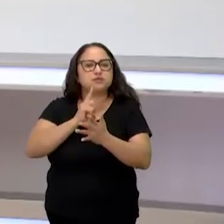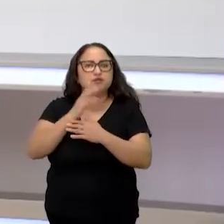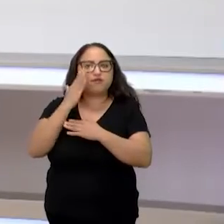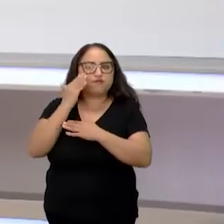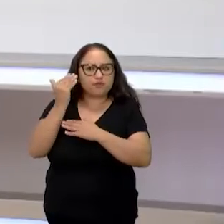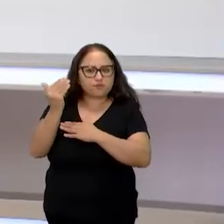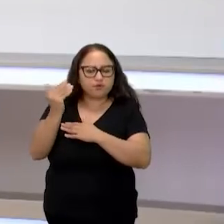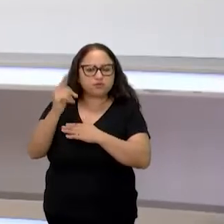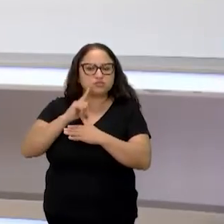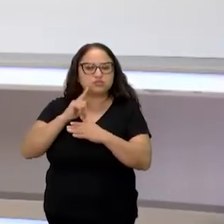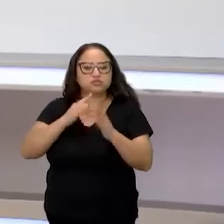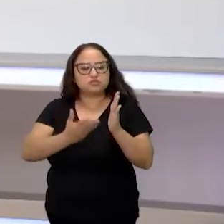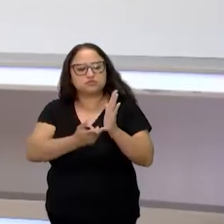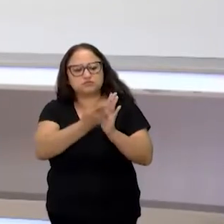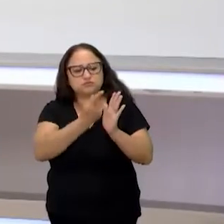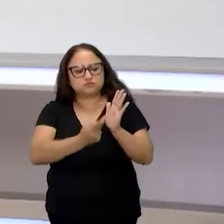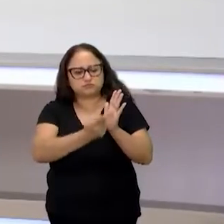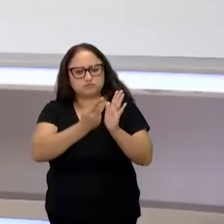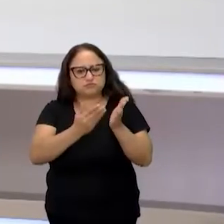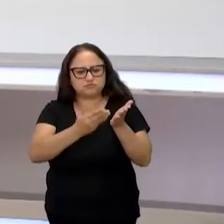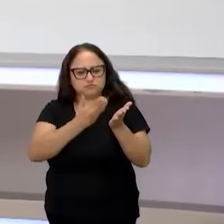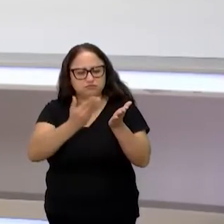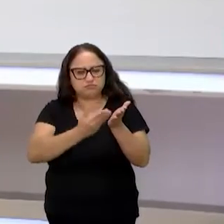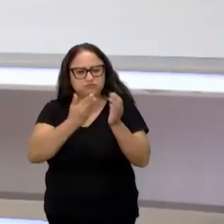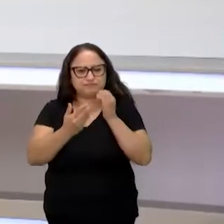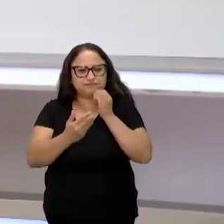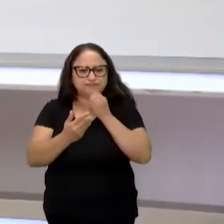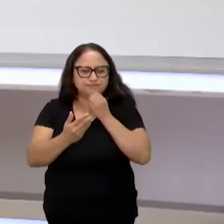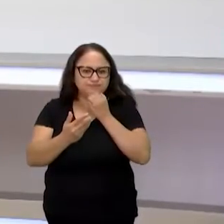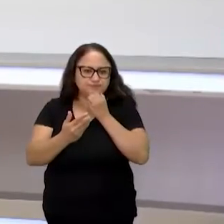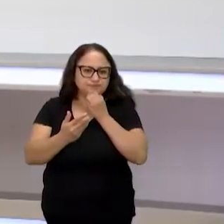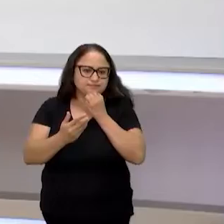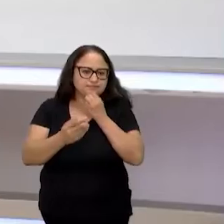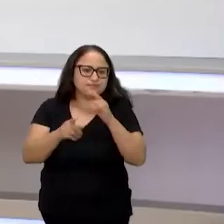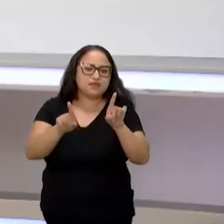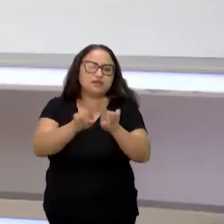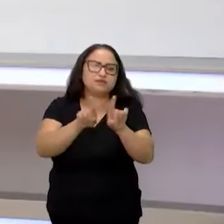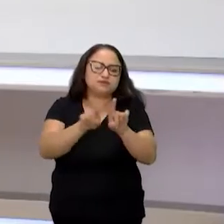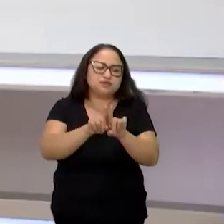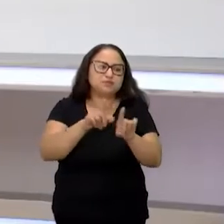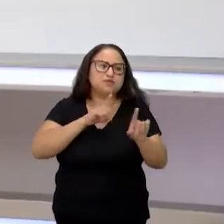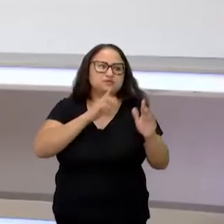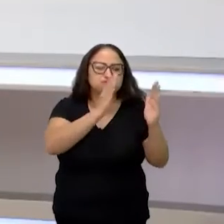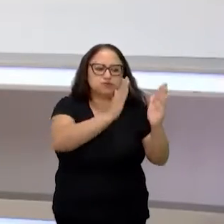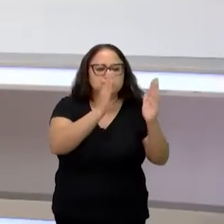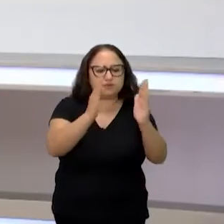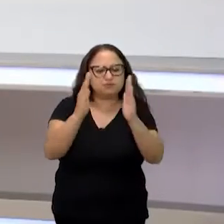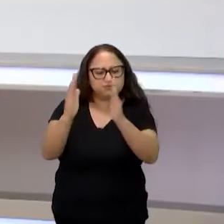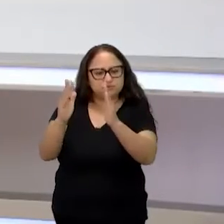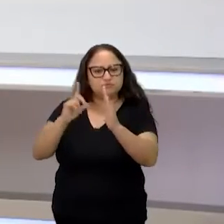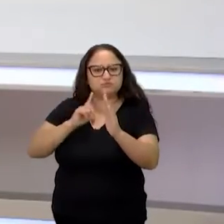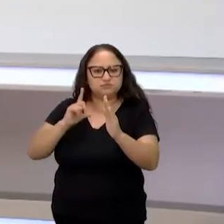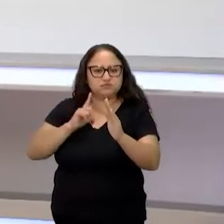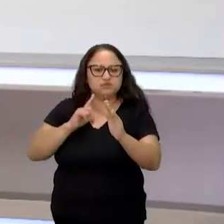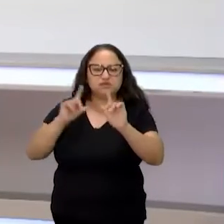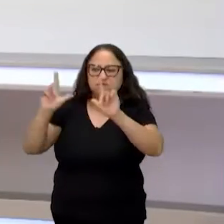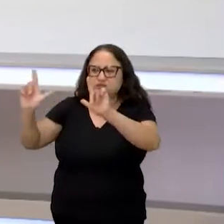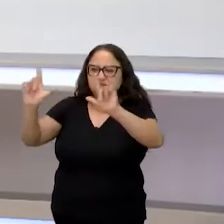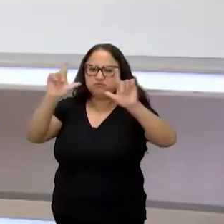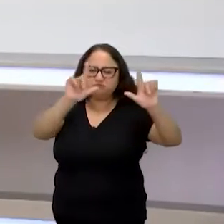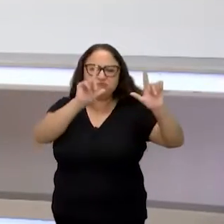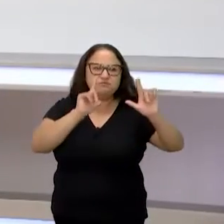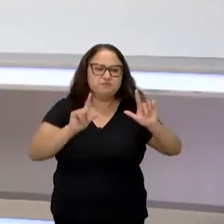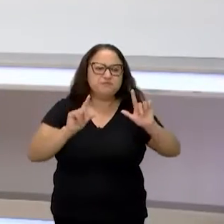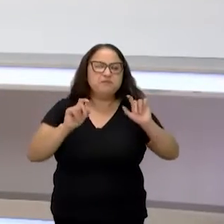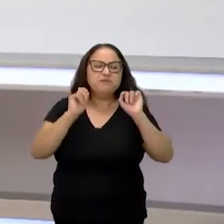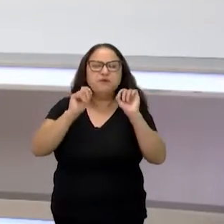obras e os livros de artista, ou seja, para cada obra daquela que ela fez, ou para aquele conjunto de obras, vai ter lá o livro de artista mostrando exatamente